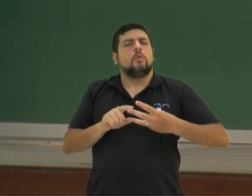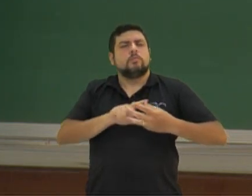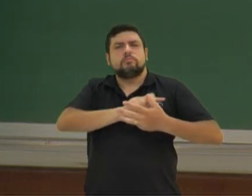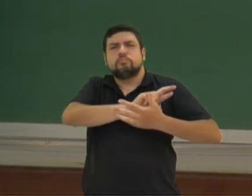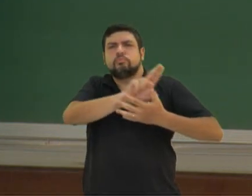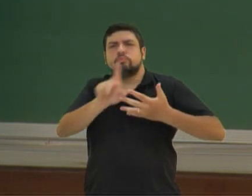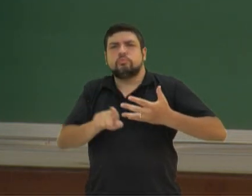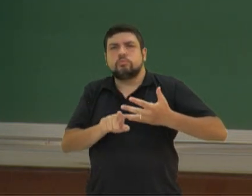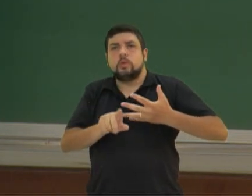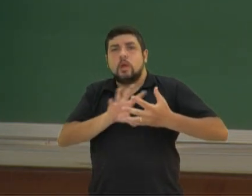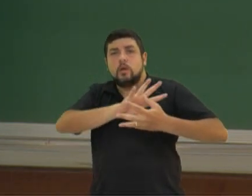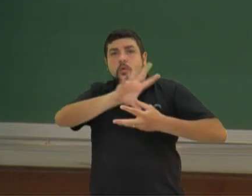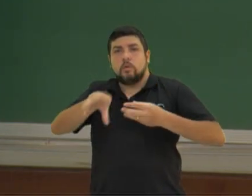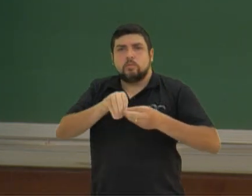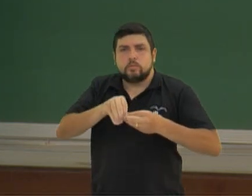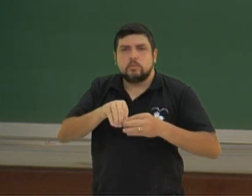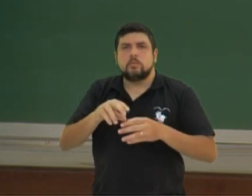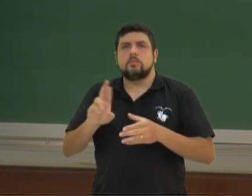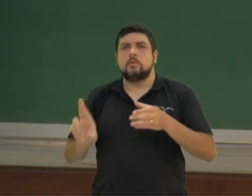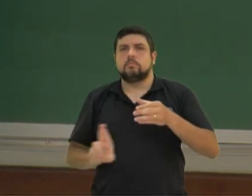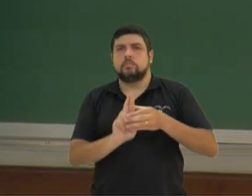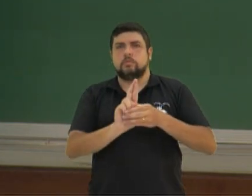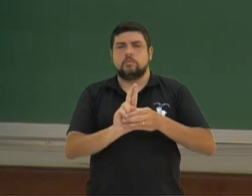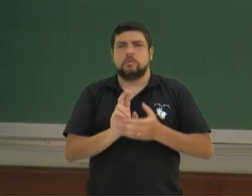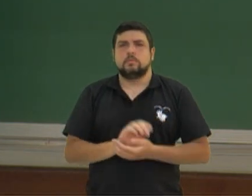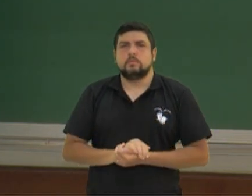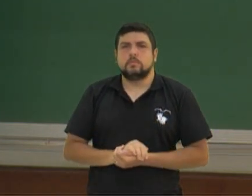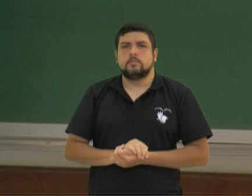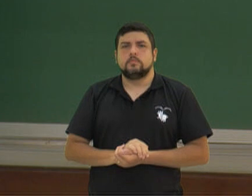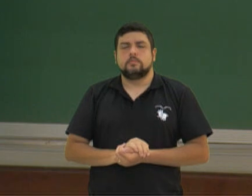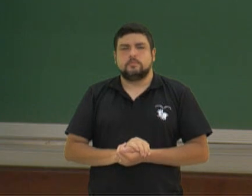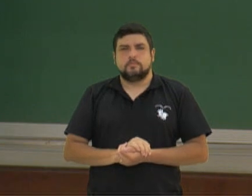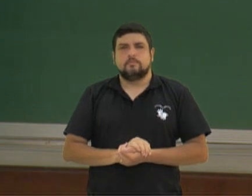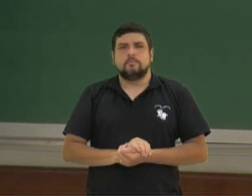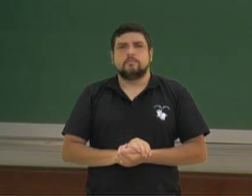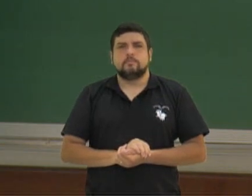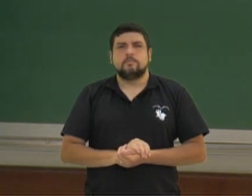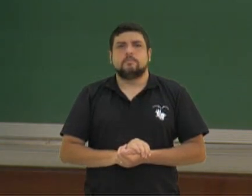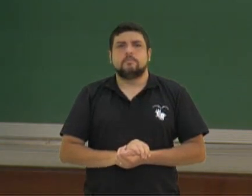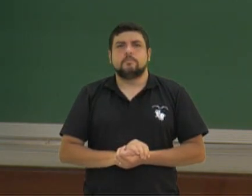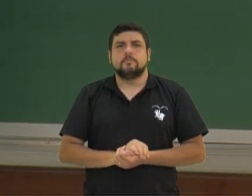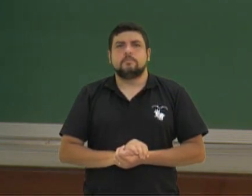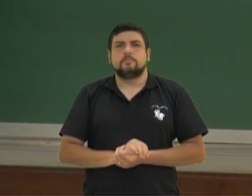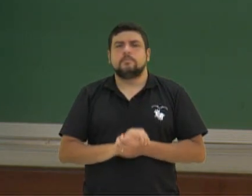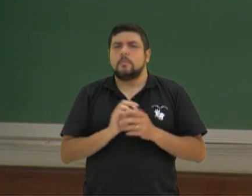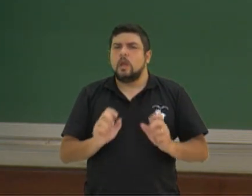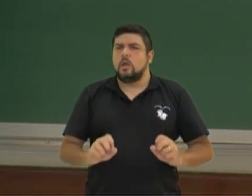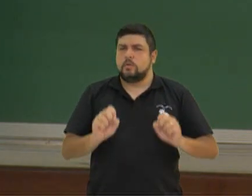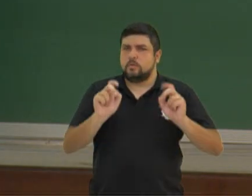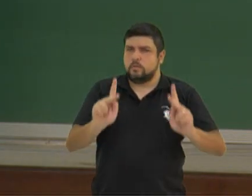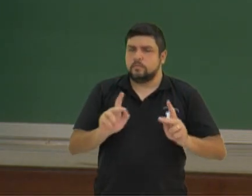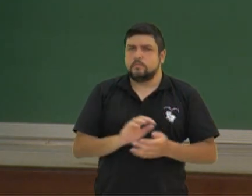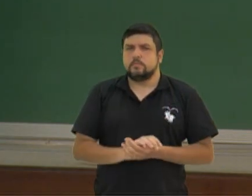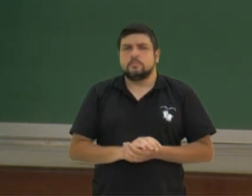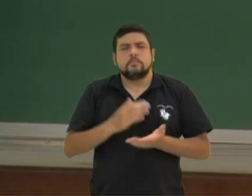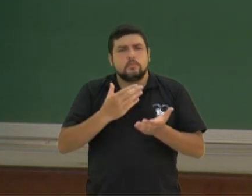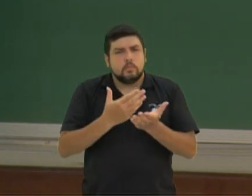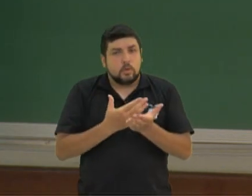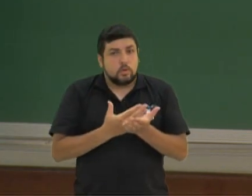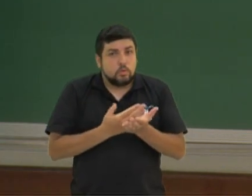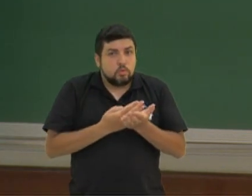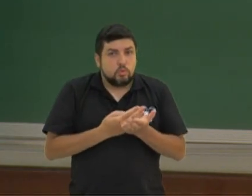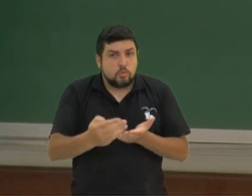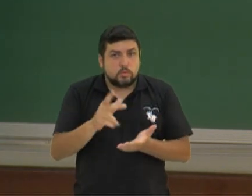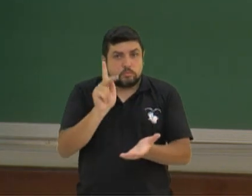como renascimento, o renascer de ideias, né? Bom, antes da gente ir para o